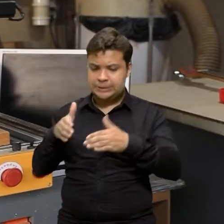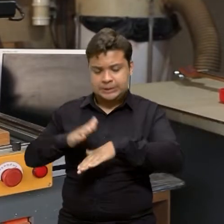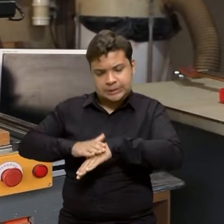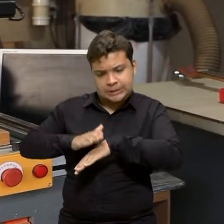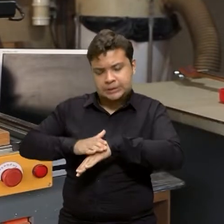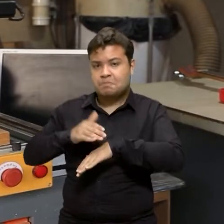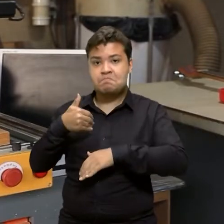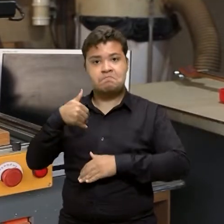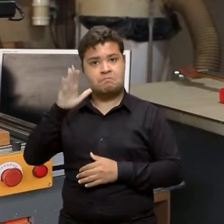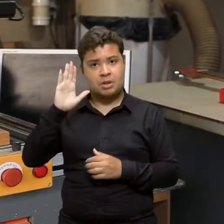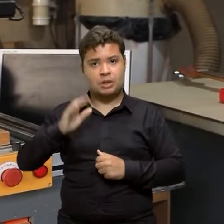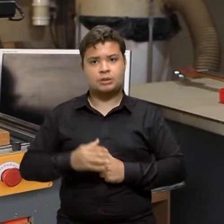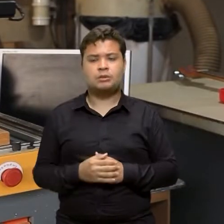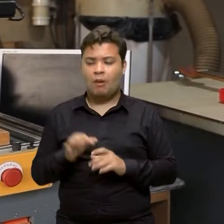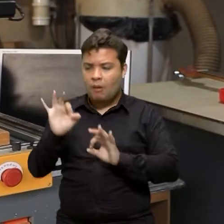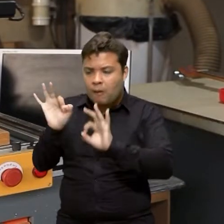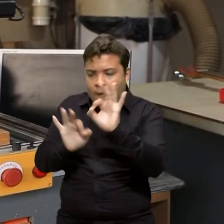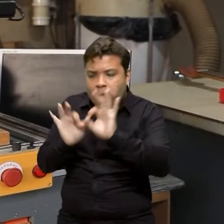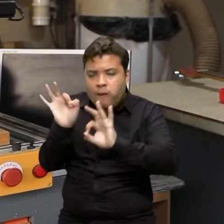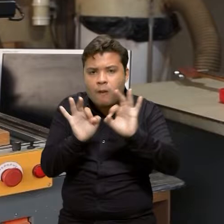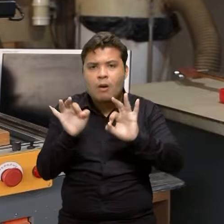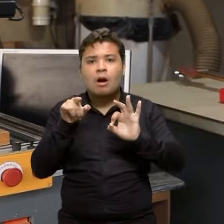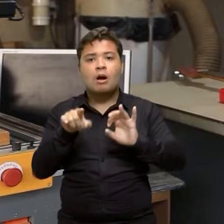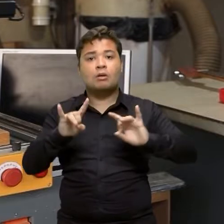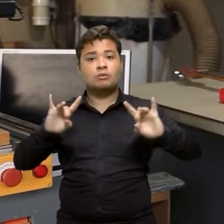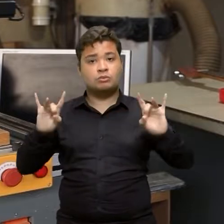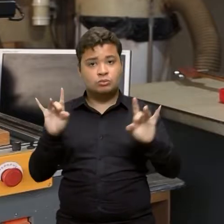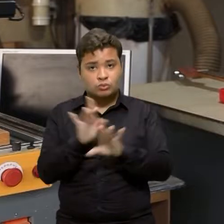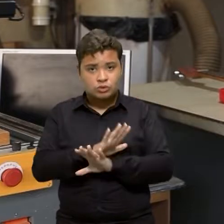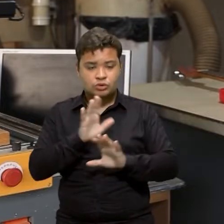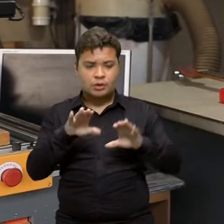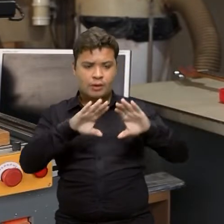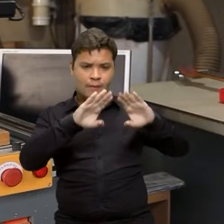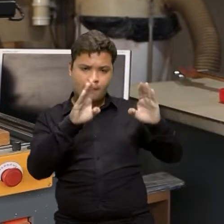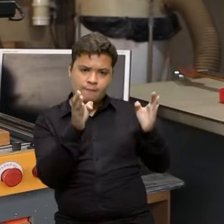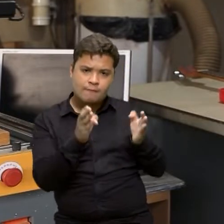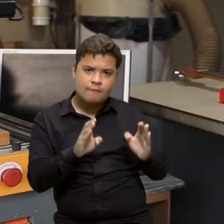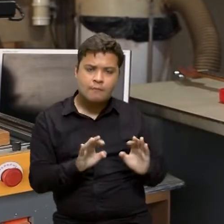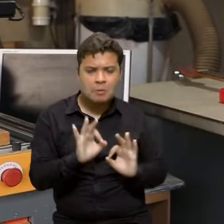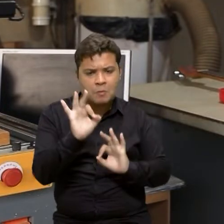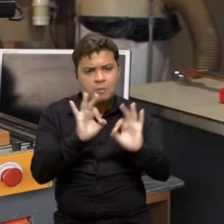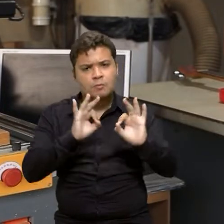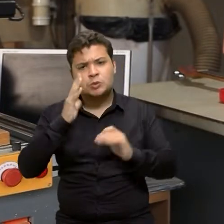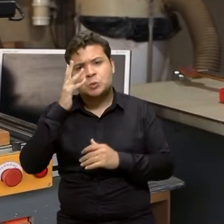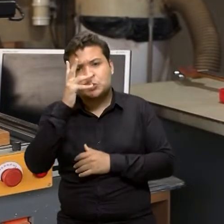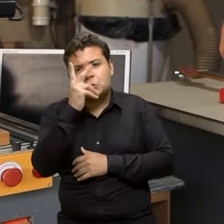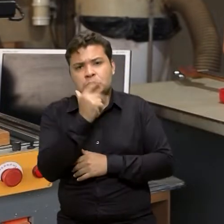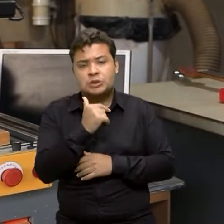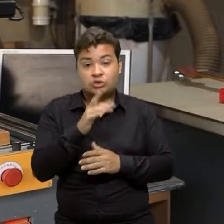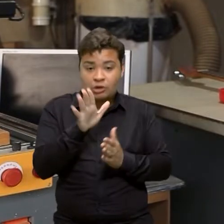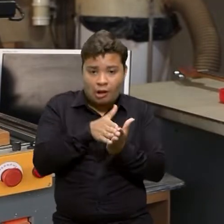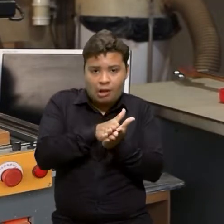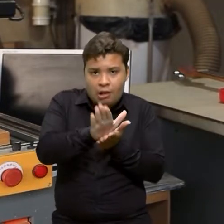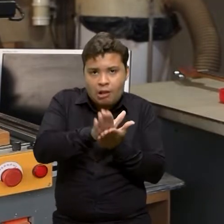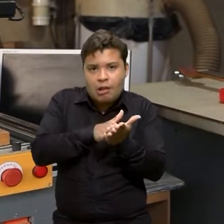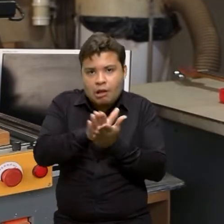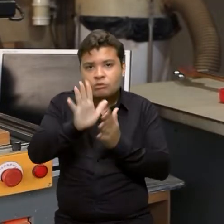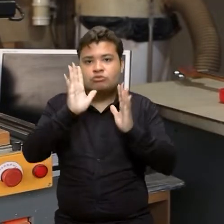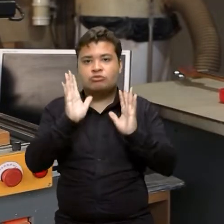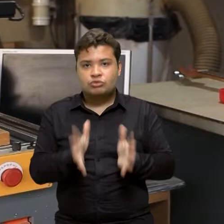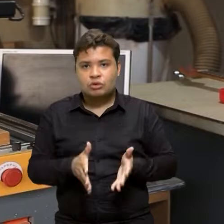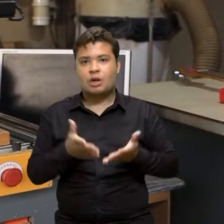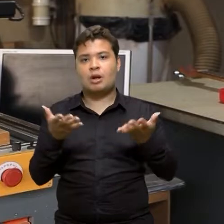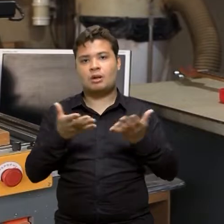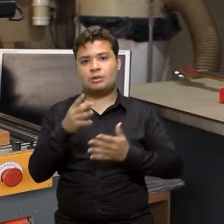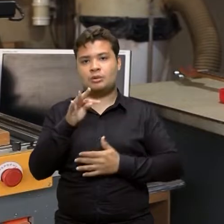um tempo maior. Depois de feita essa parte, tá shapeado, todo bonitinho, lixado, a gente coloca os trastes, né, no